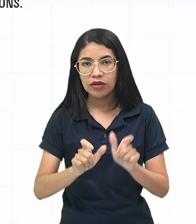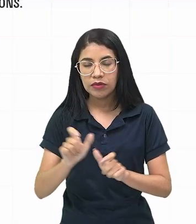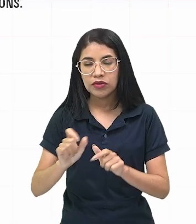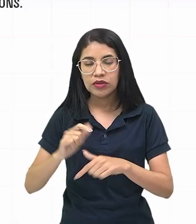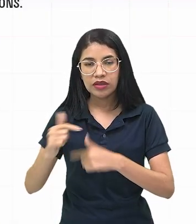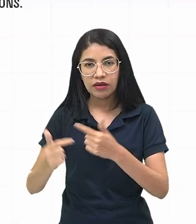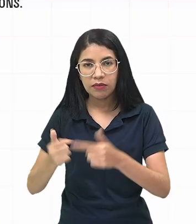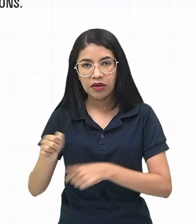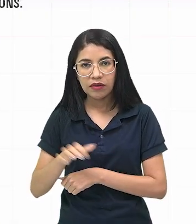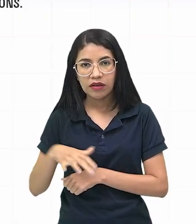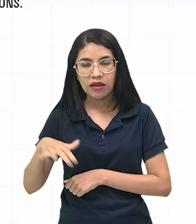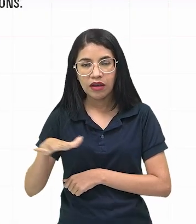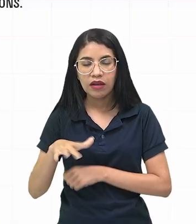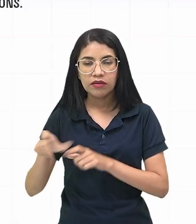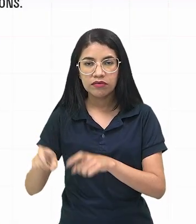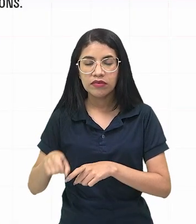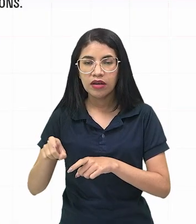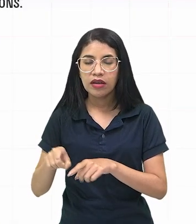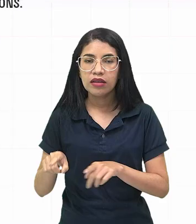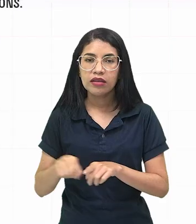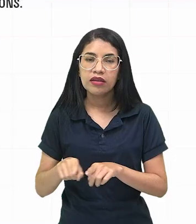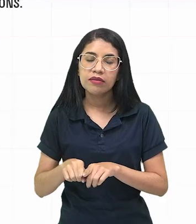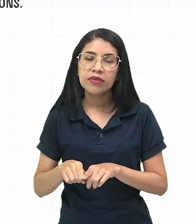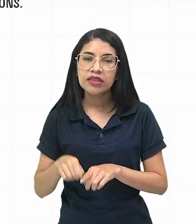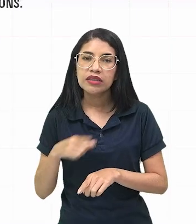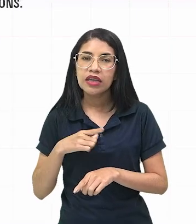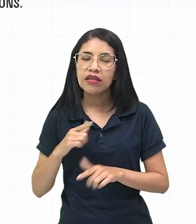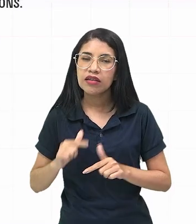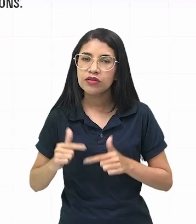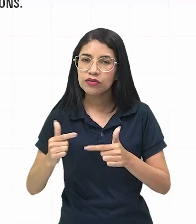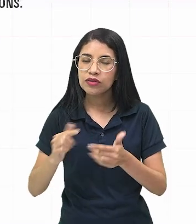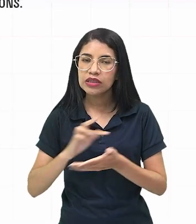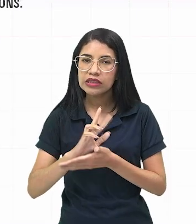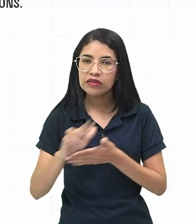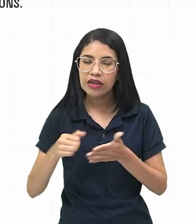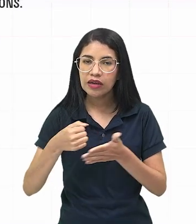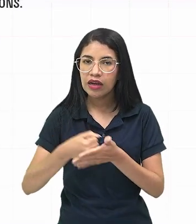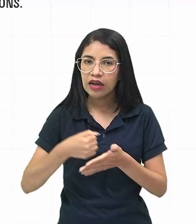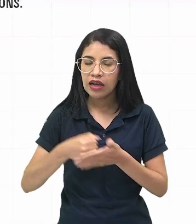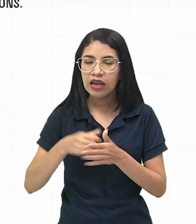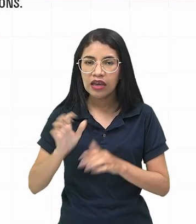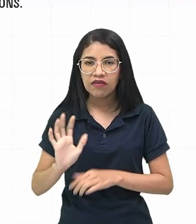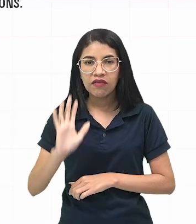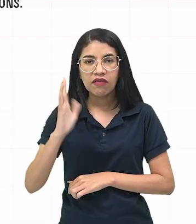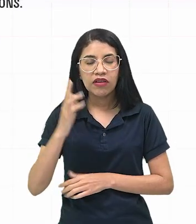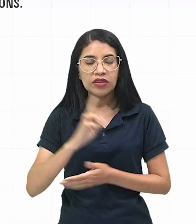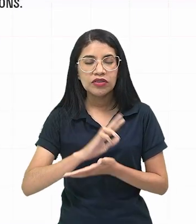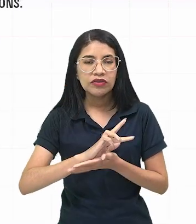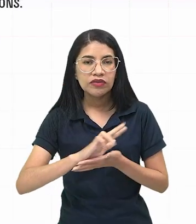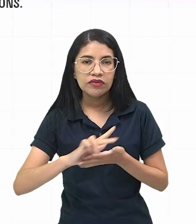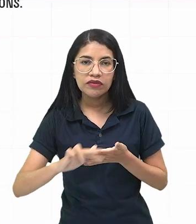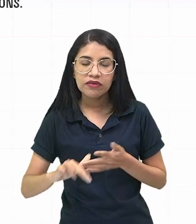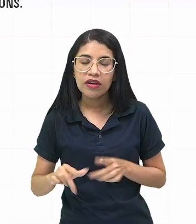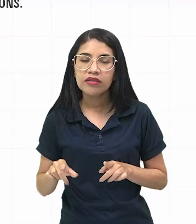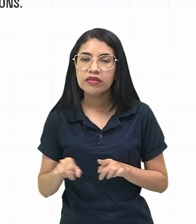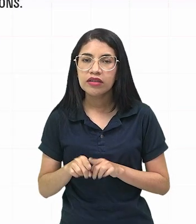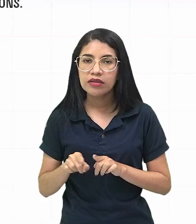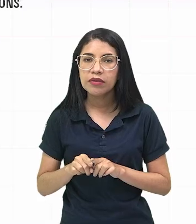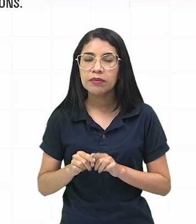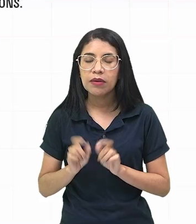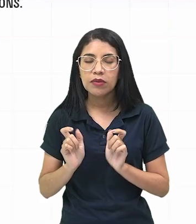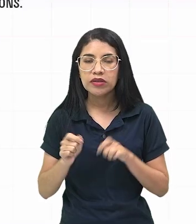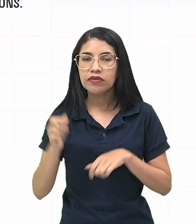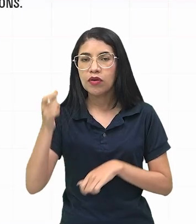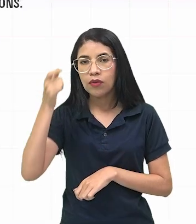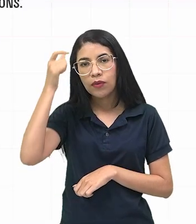né, com bastante ações ali de luta, eventos, bastante trabalhos para